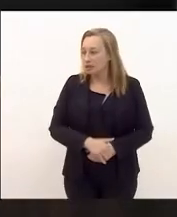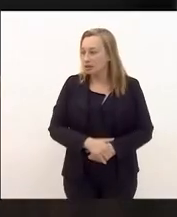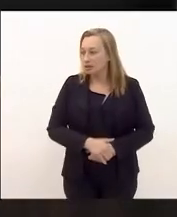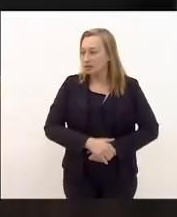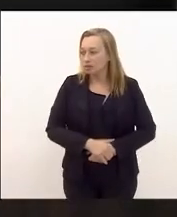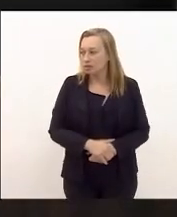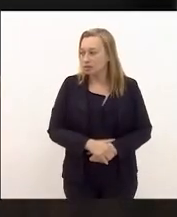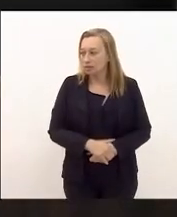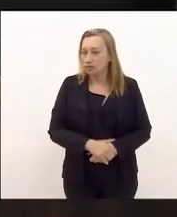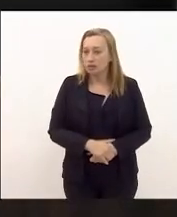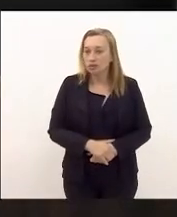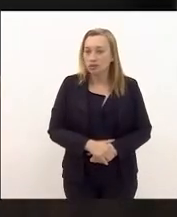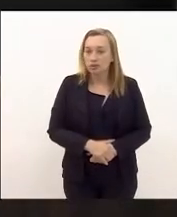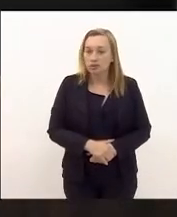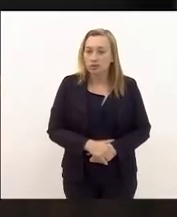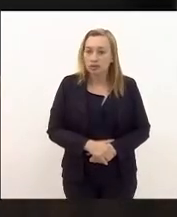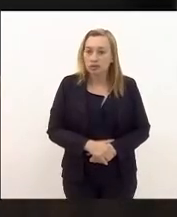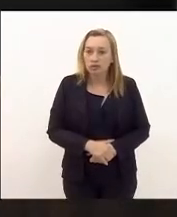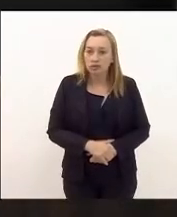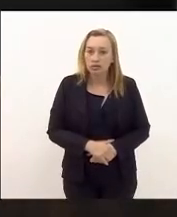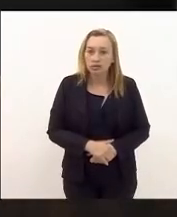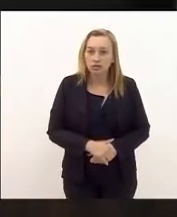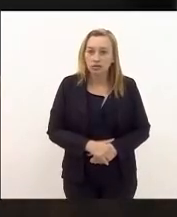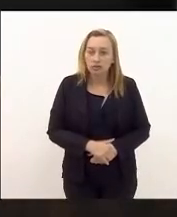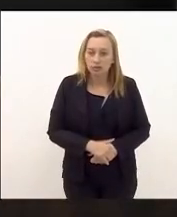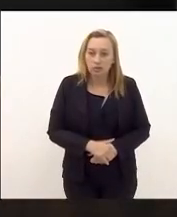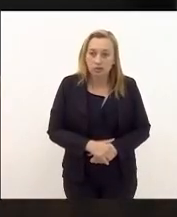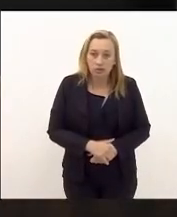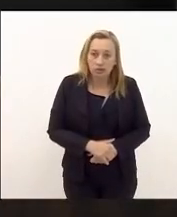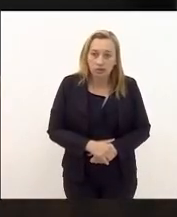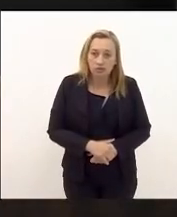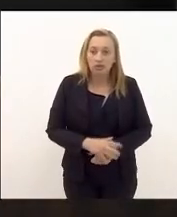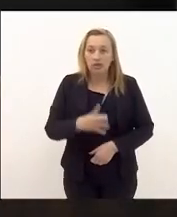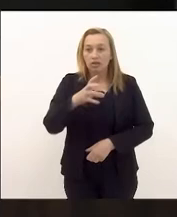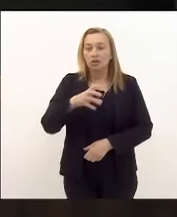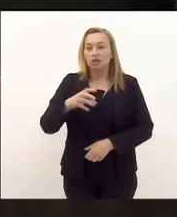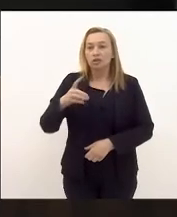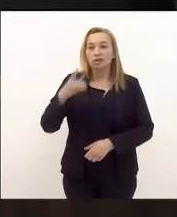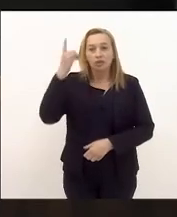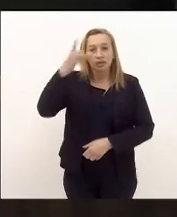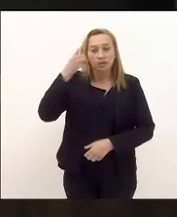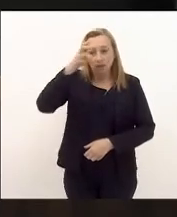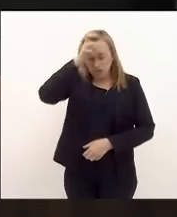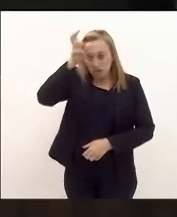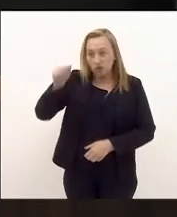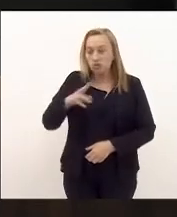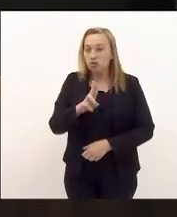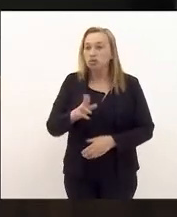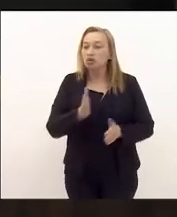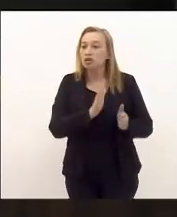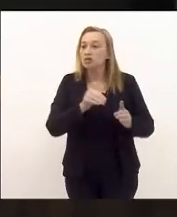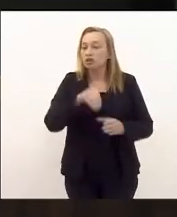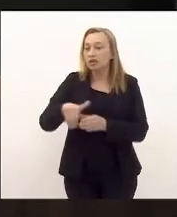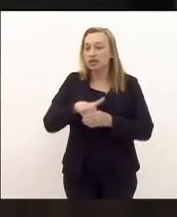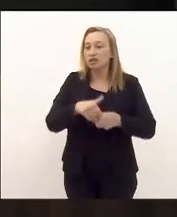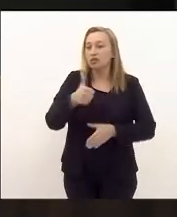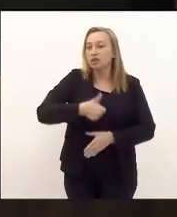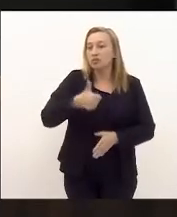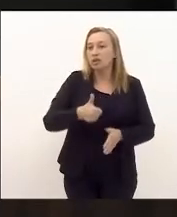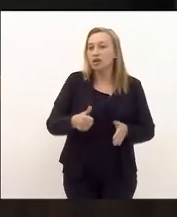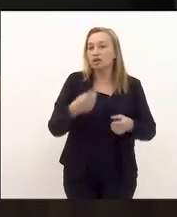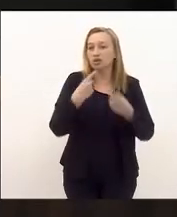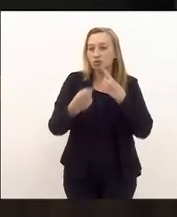deputado Valdeque agradece. Presidente. Obrigado, deputado Tia Ju. Deputado Tia Ju. Em votação, primeira discussão, projeto de